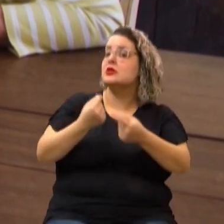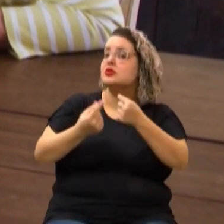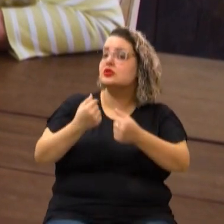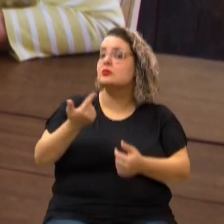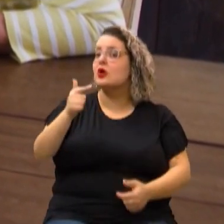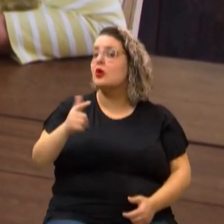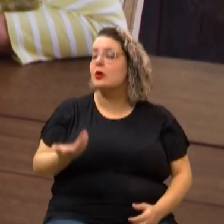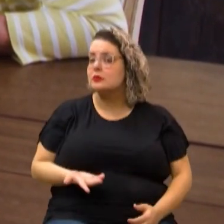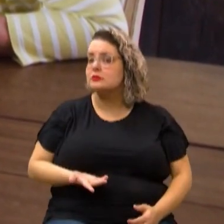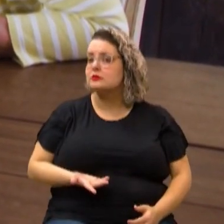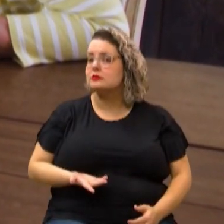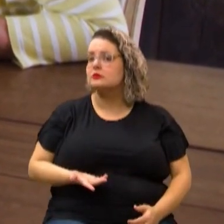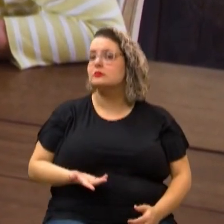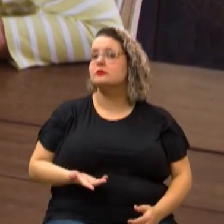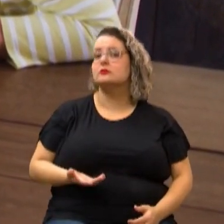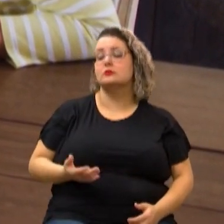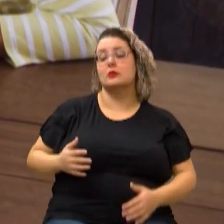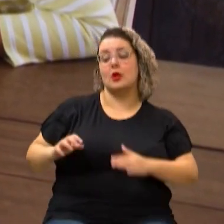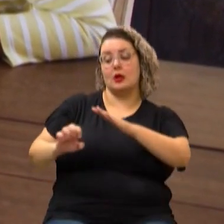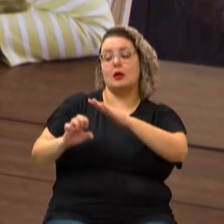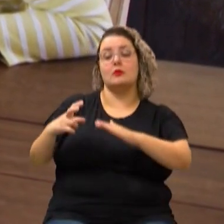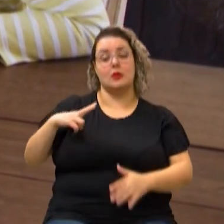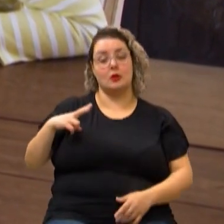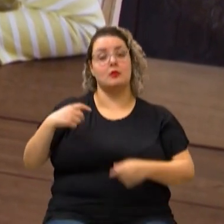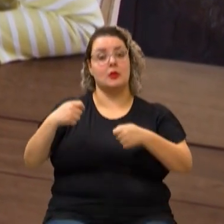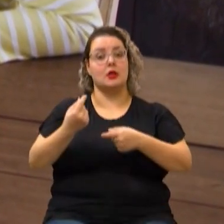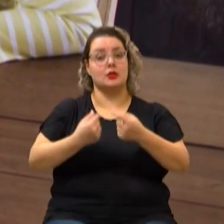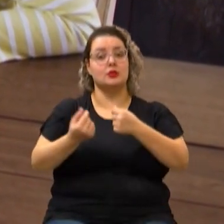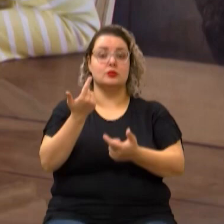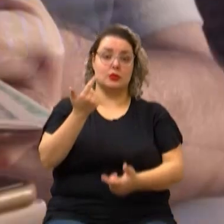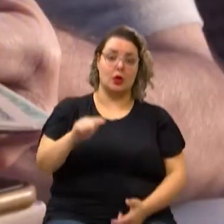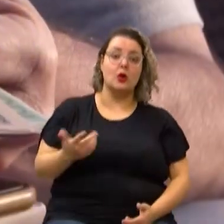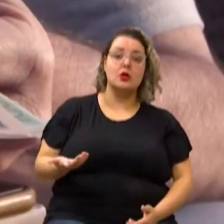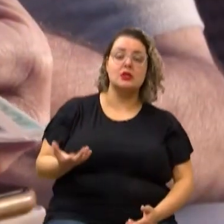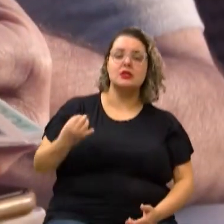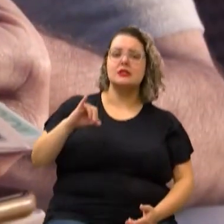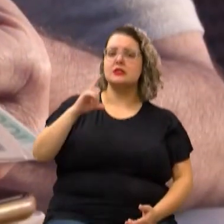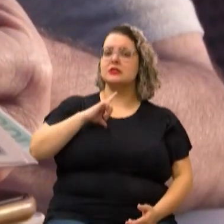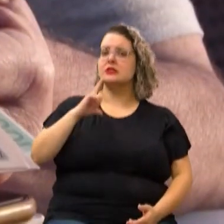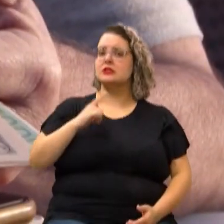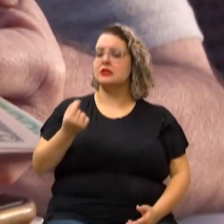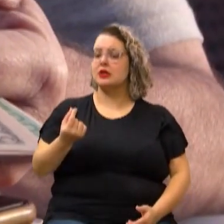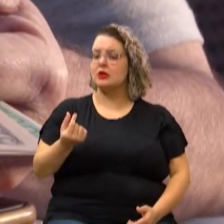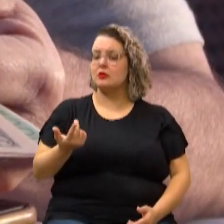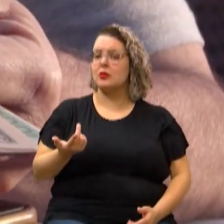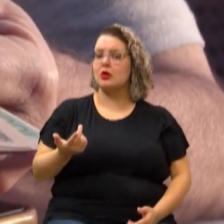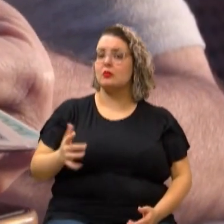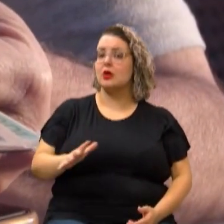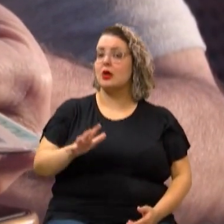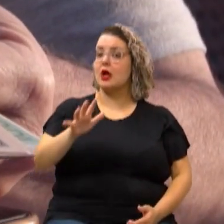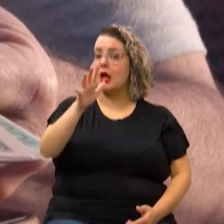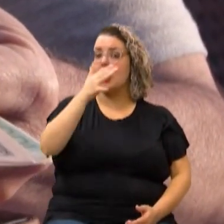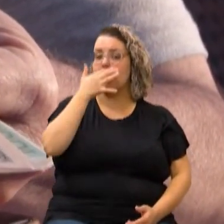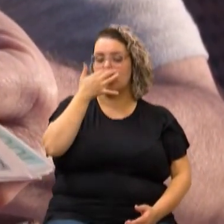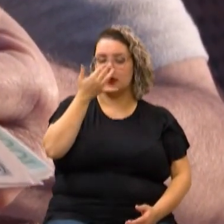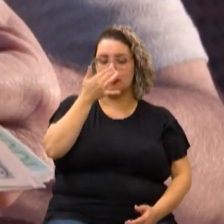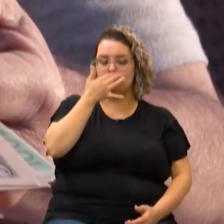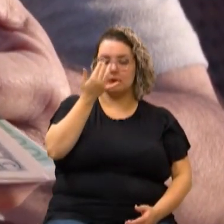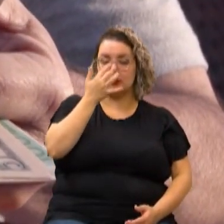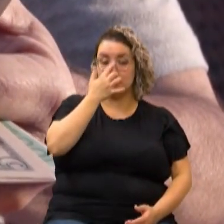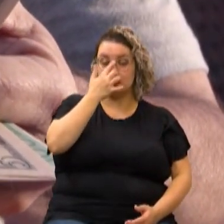taxa Selic é um embasamento para que o banco oferta o crédito. Quanto maior a taxa Selic, por exemplo,